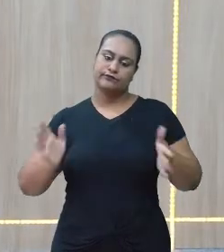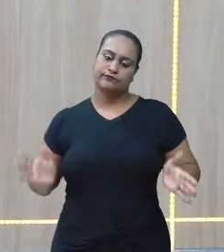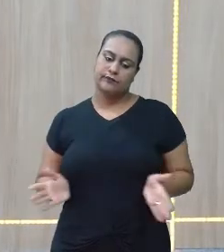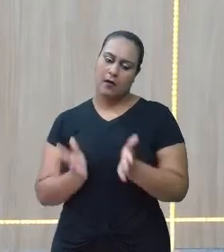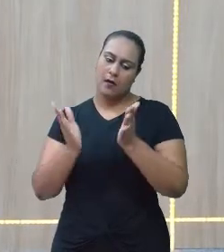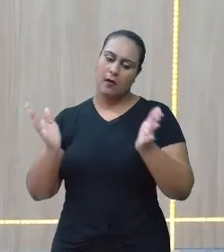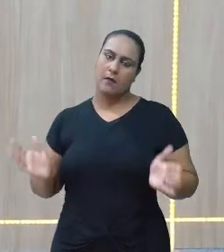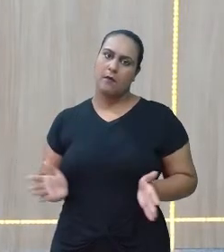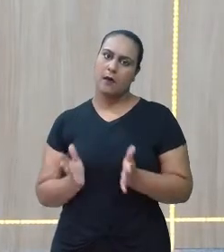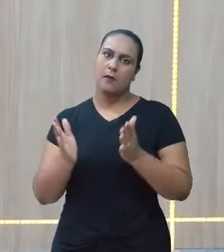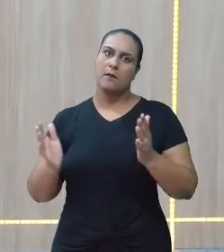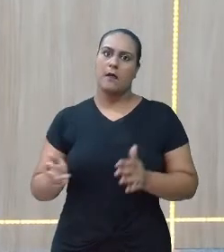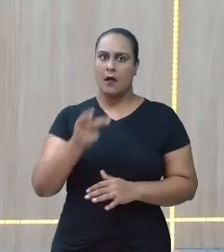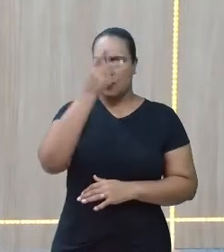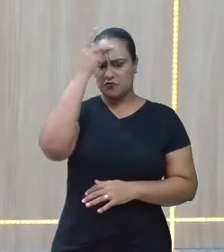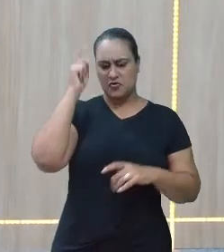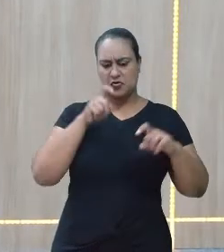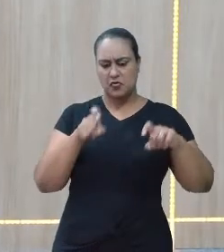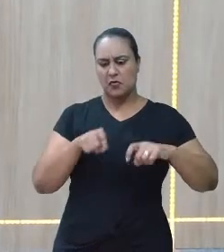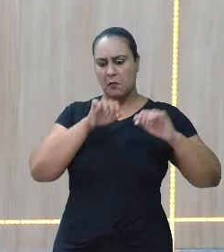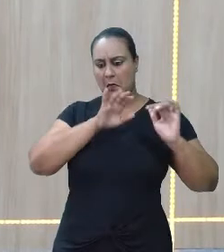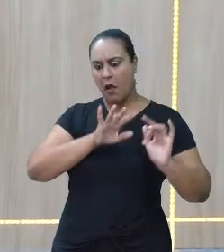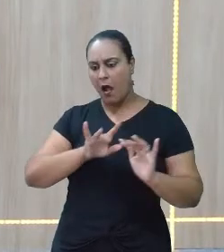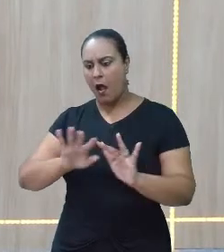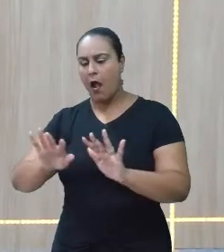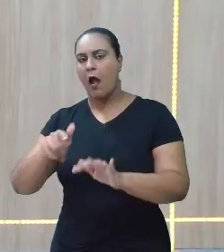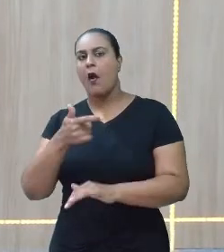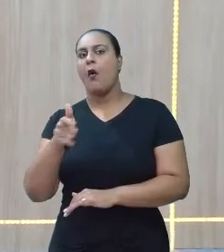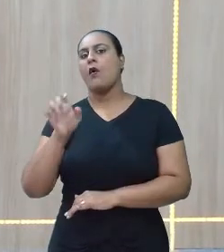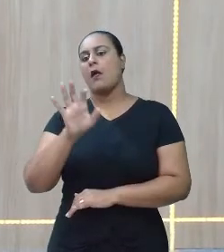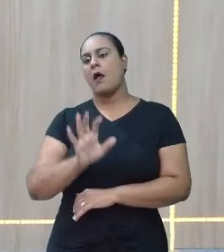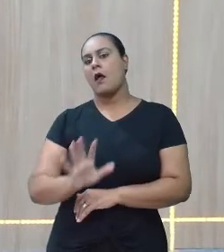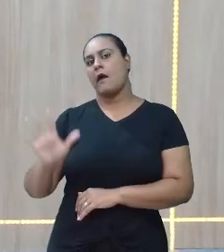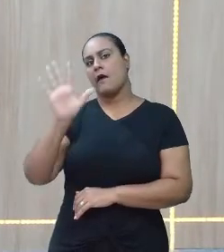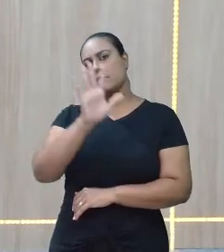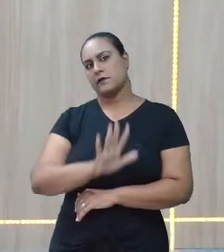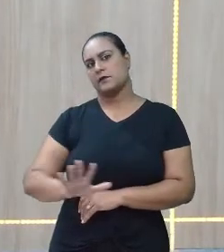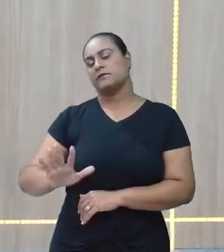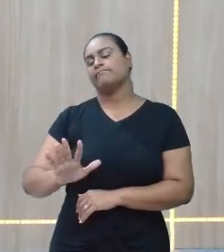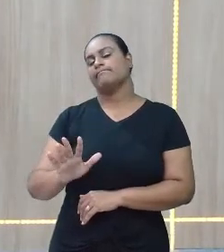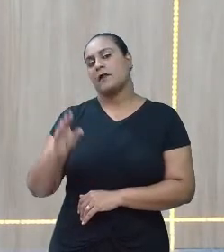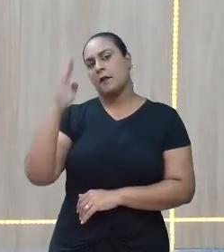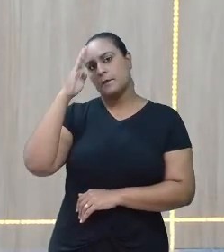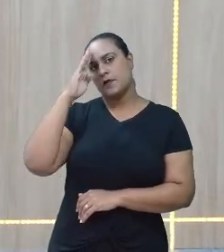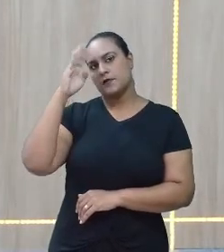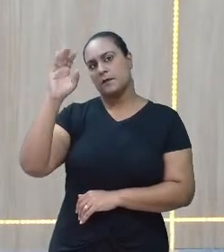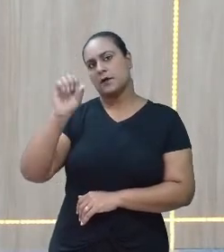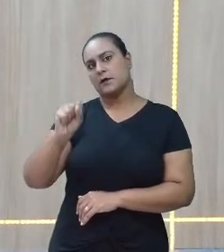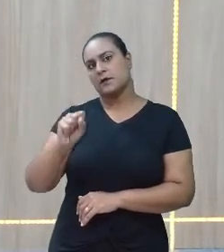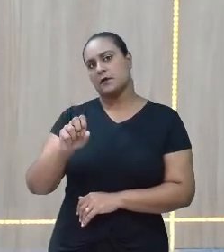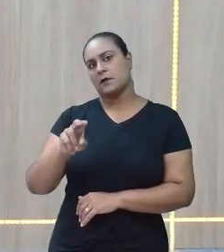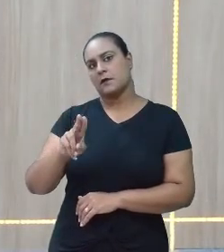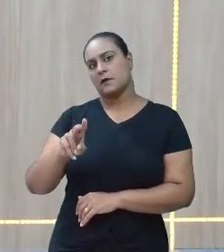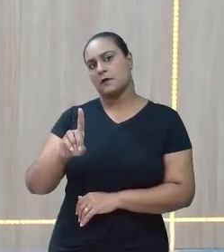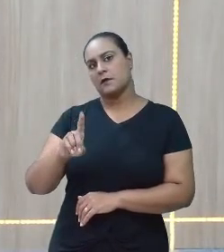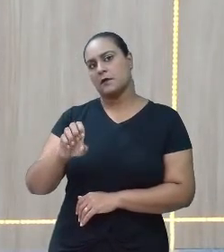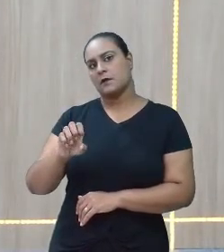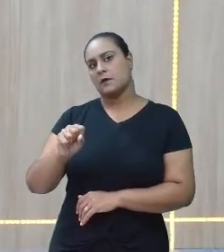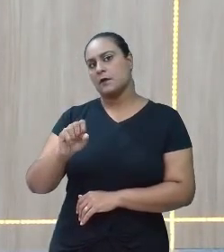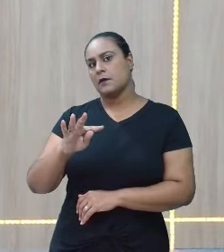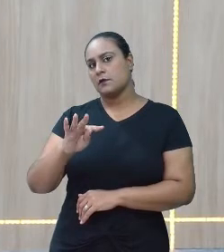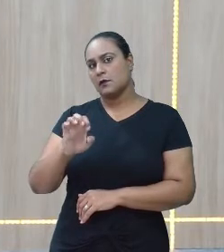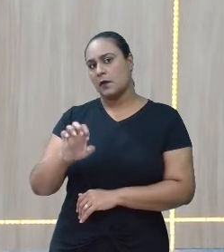muito esse êxodo rural, as pessoas saindo daqui para outras regiões, principalmente no Sudeste do Brasil, onde nós vamos ter aquele principal